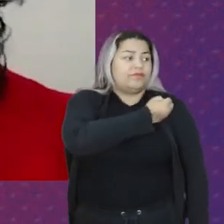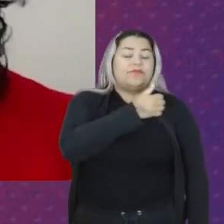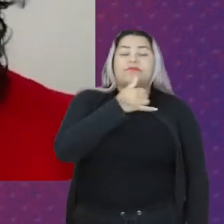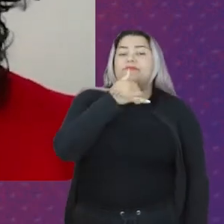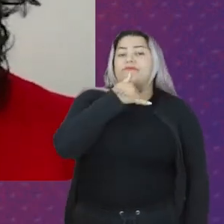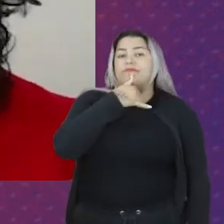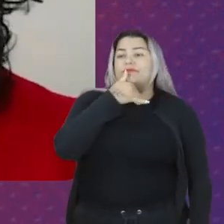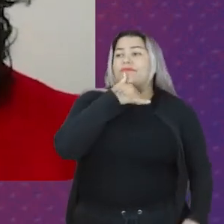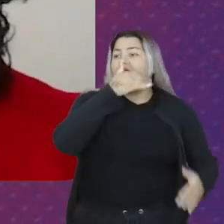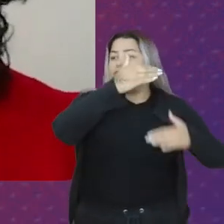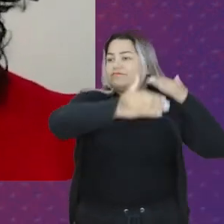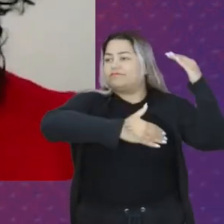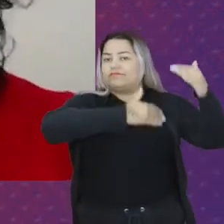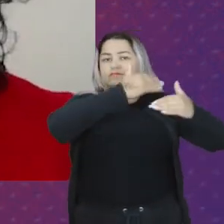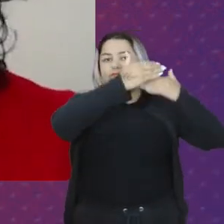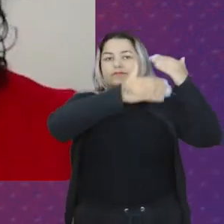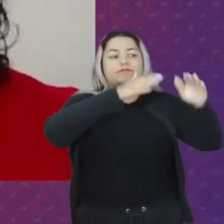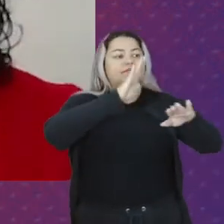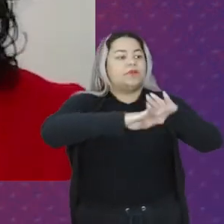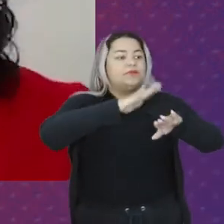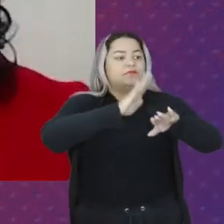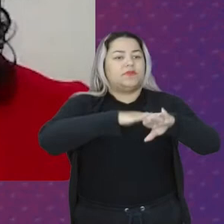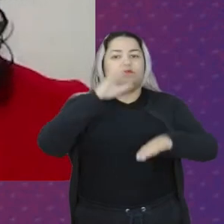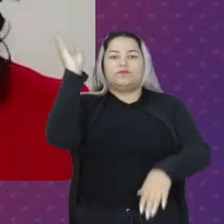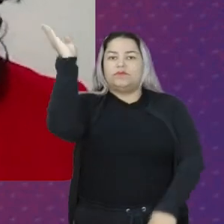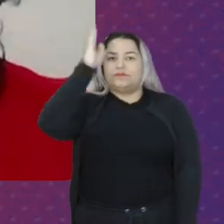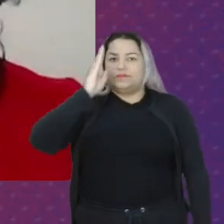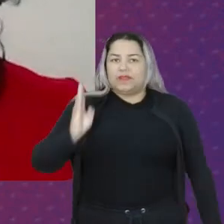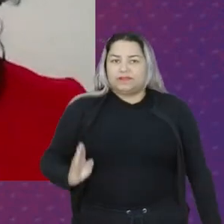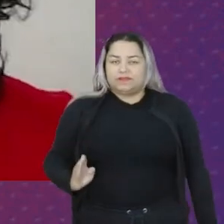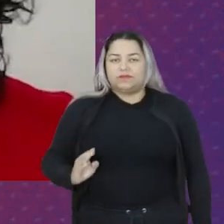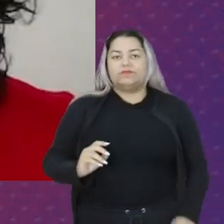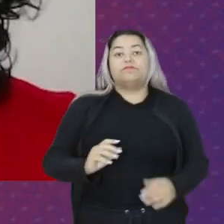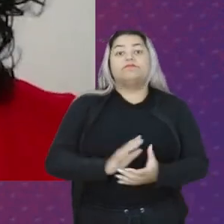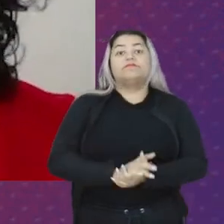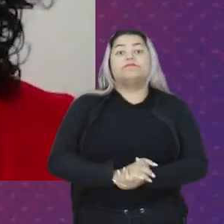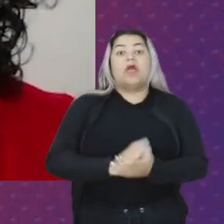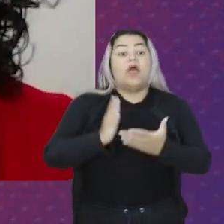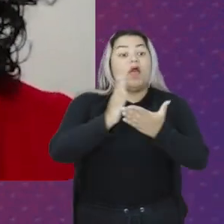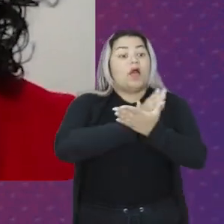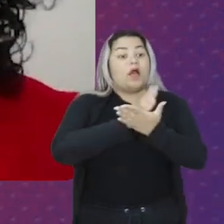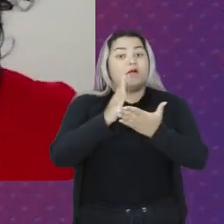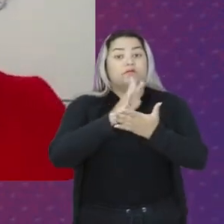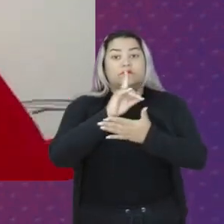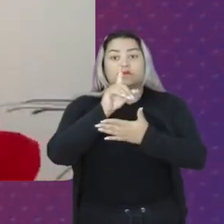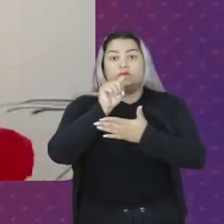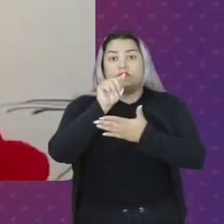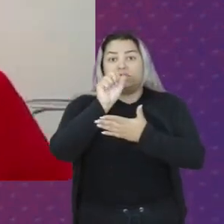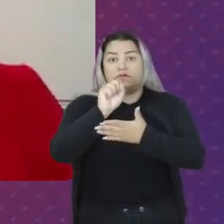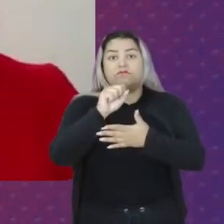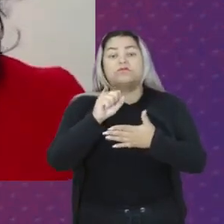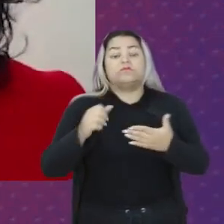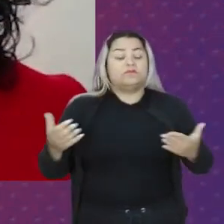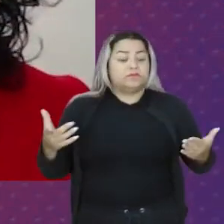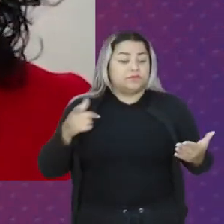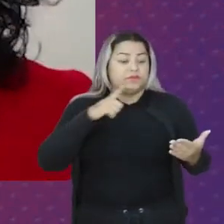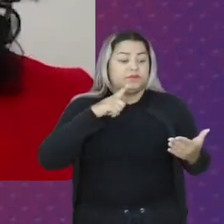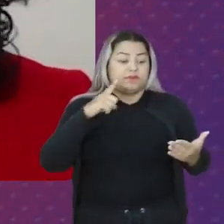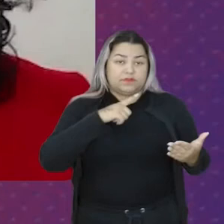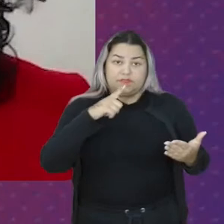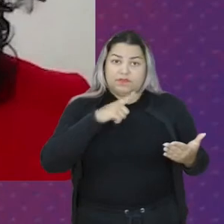infelizmente, cresce cada vez mais no Brasil. Alguns dados recentes que nós temos